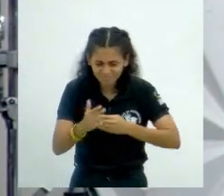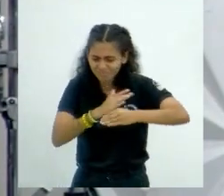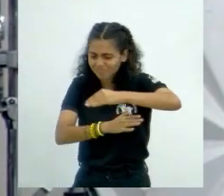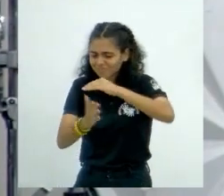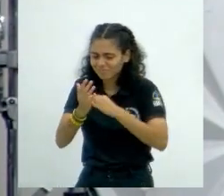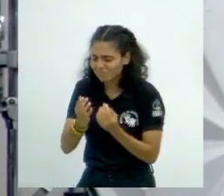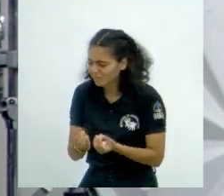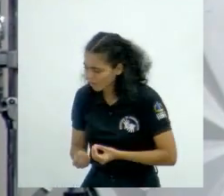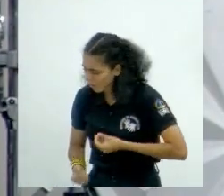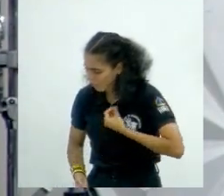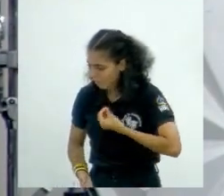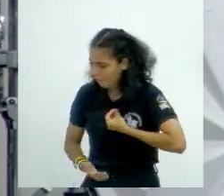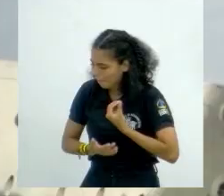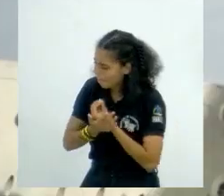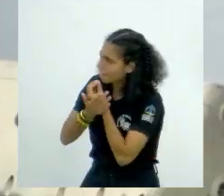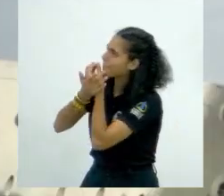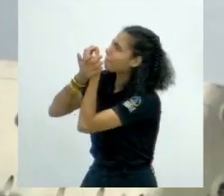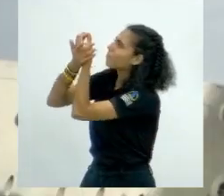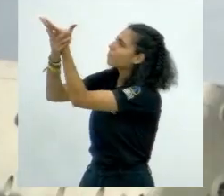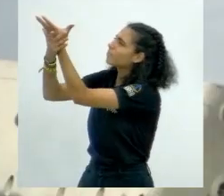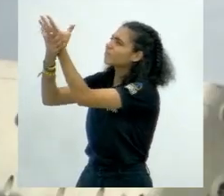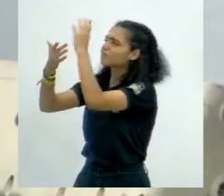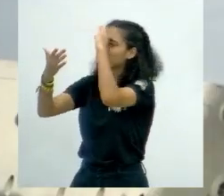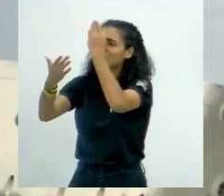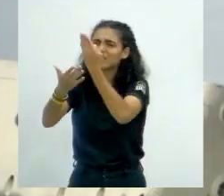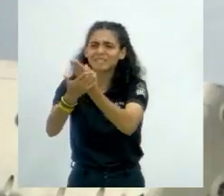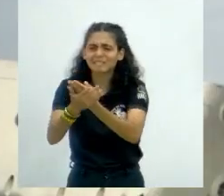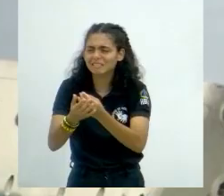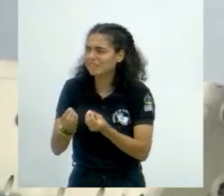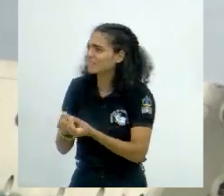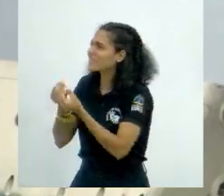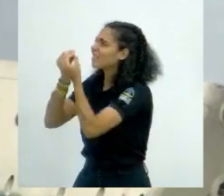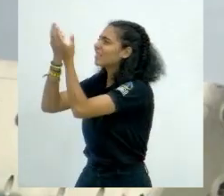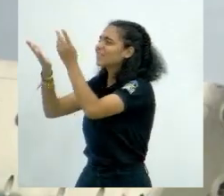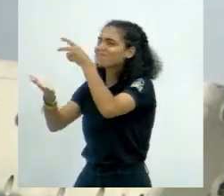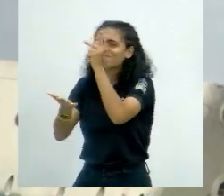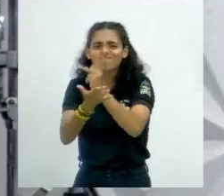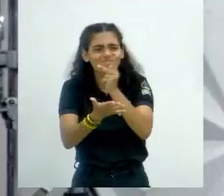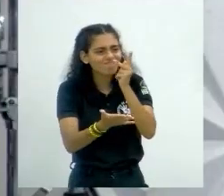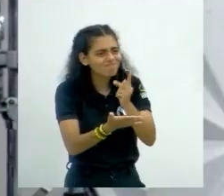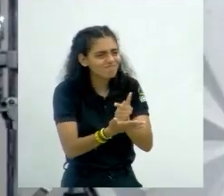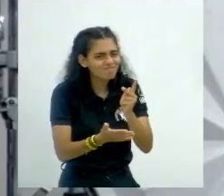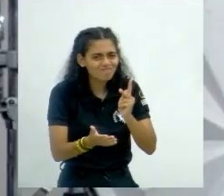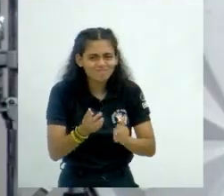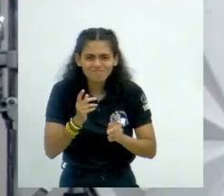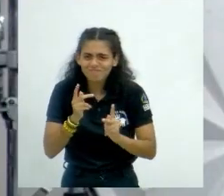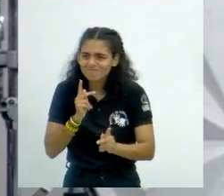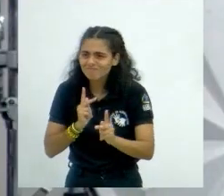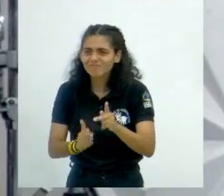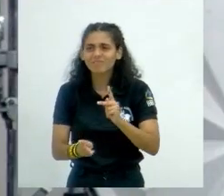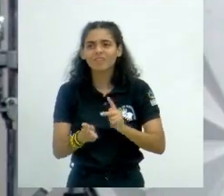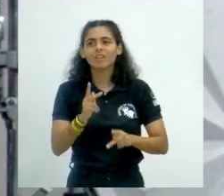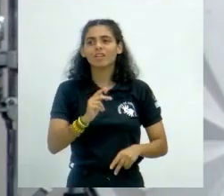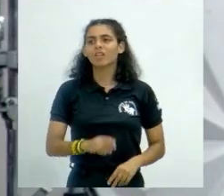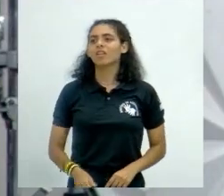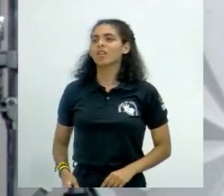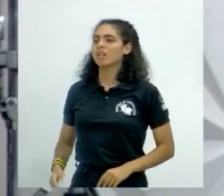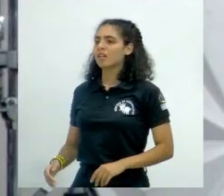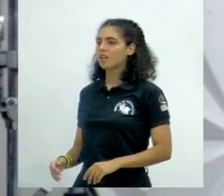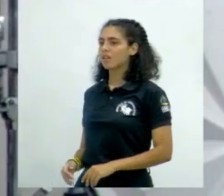planos, minha vida, minha maneira de pensar, meu caráter, aquilo que eu sou. Confiar no Senhor